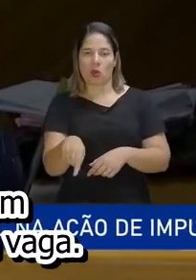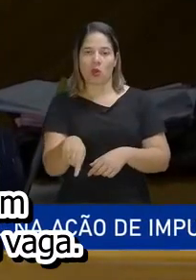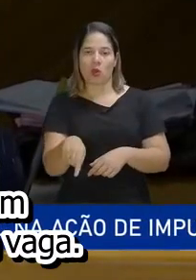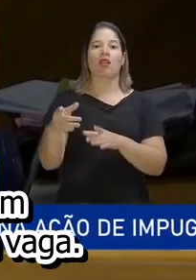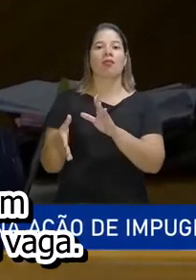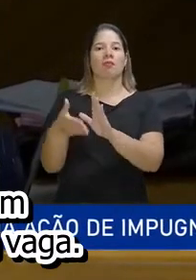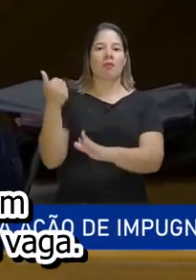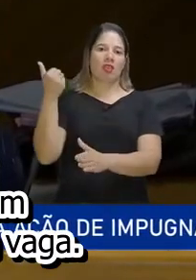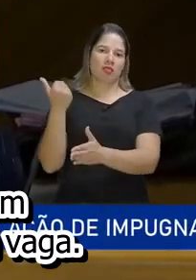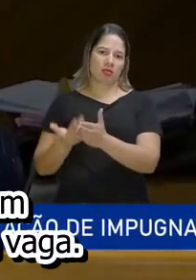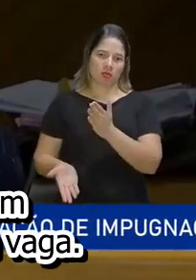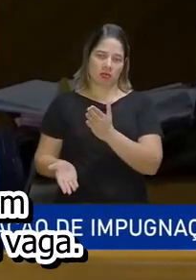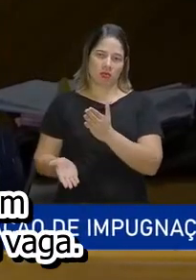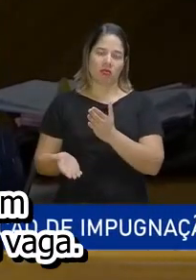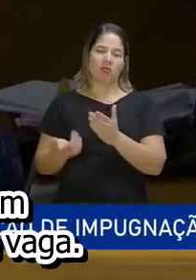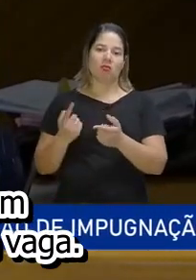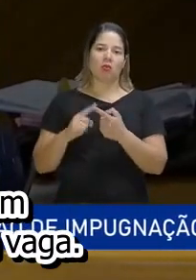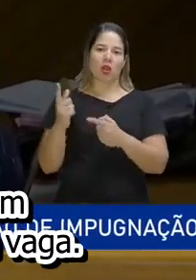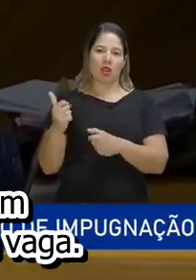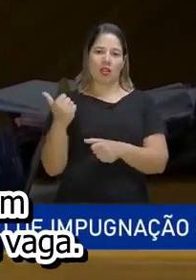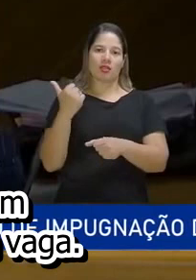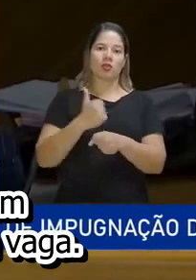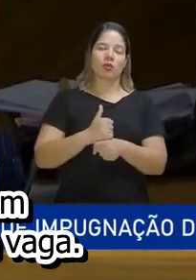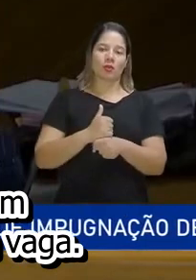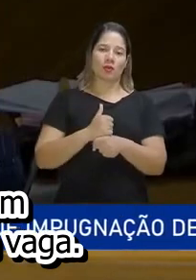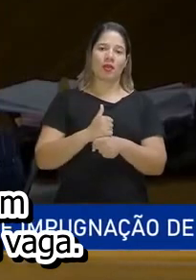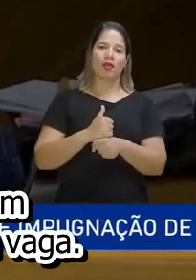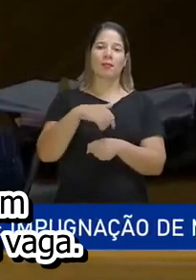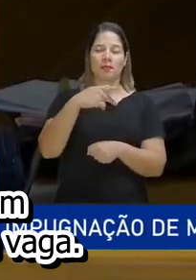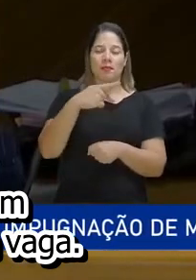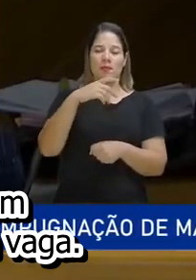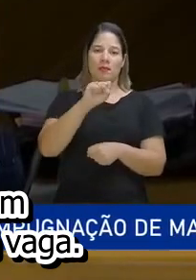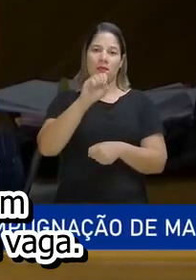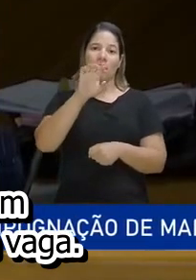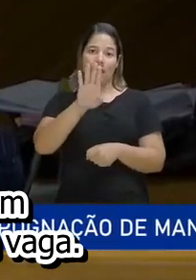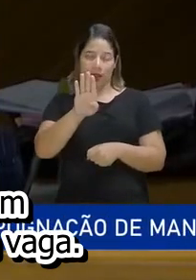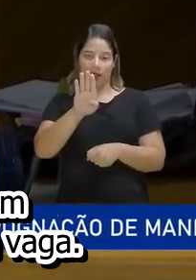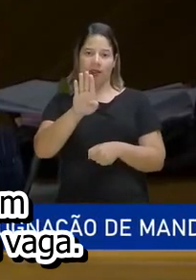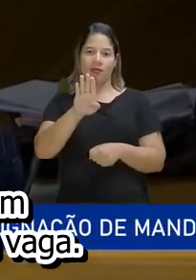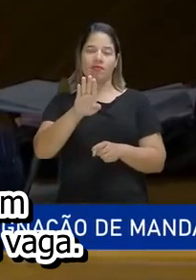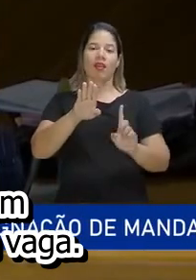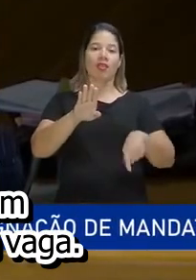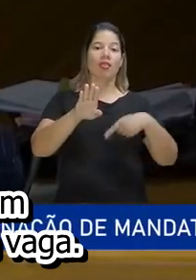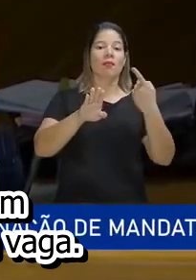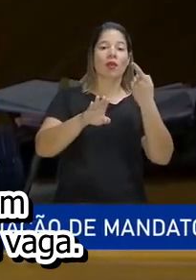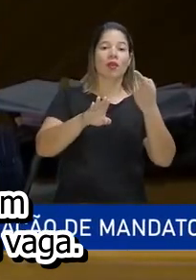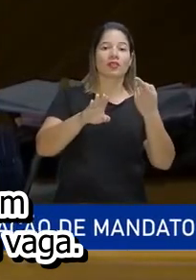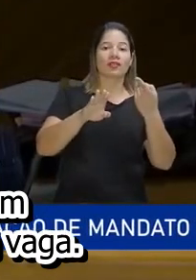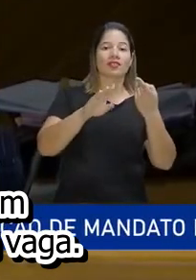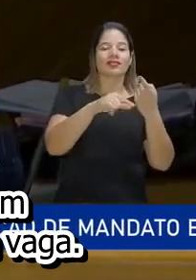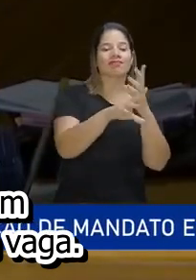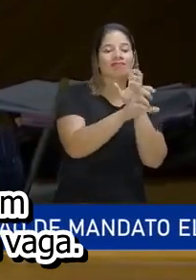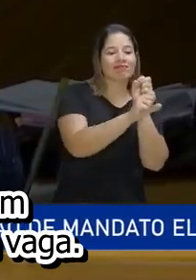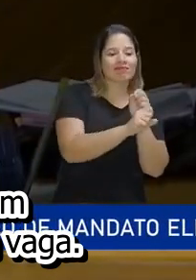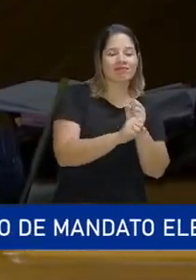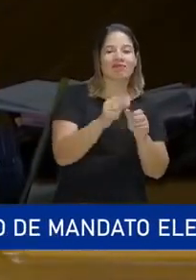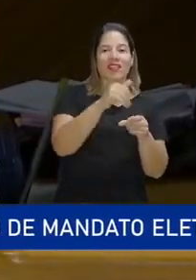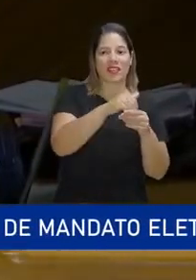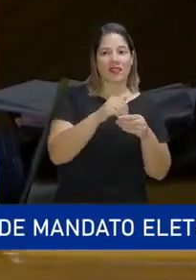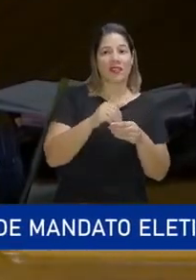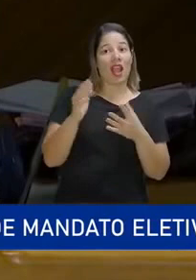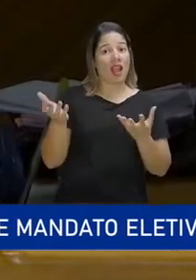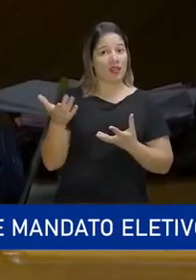ser suplente do PSB, partido a quem caberia a vaga após a retotalização, agora pleiteia a